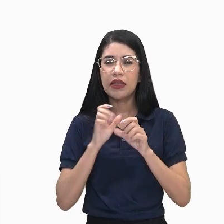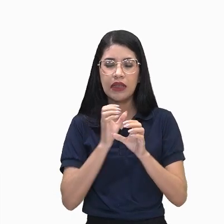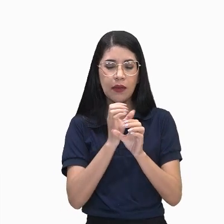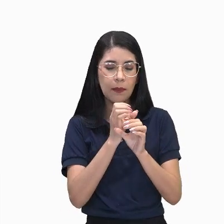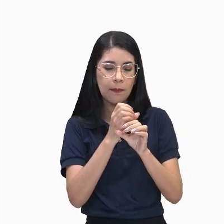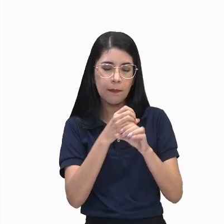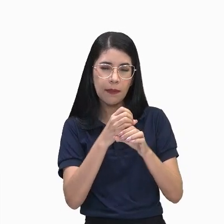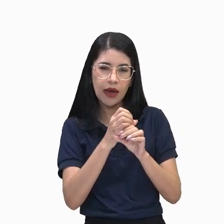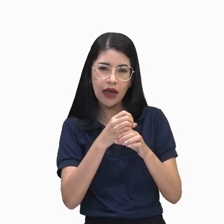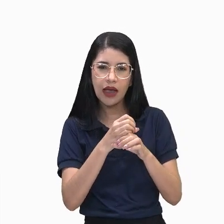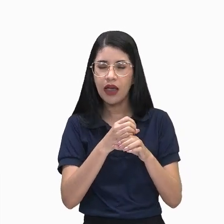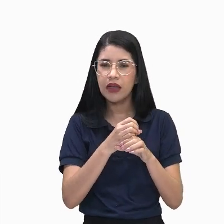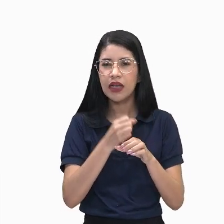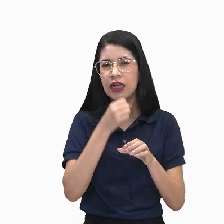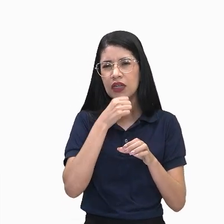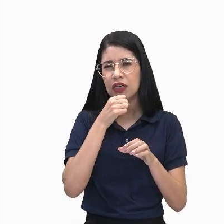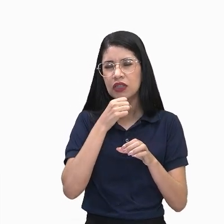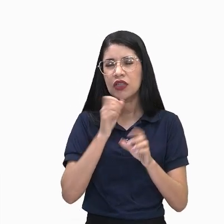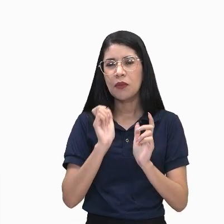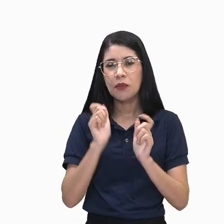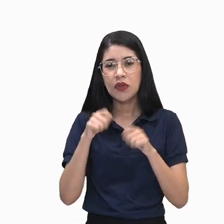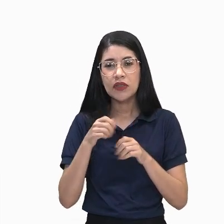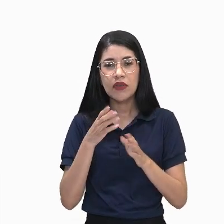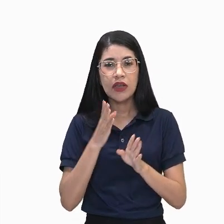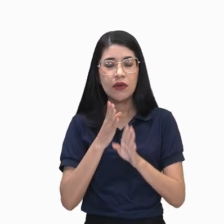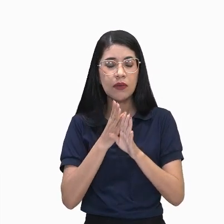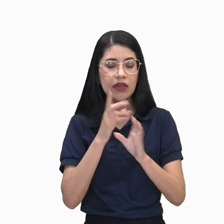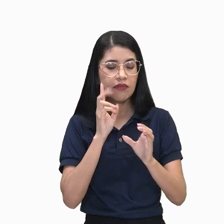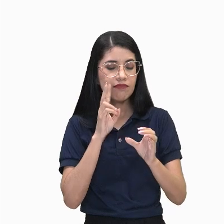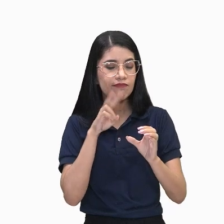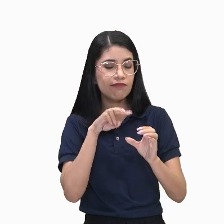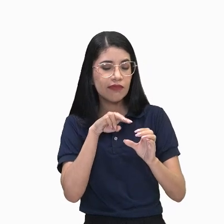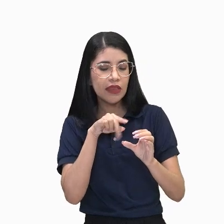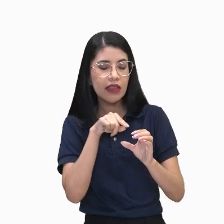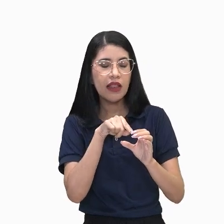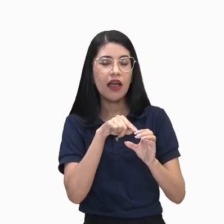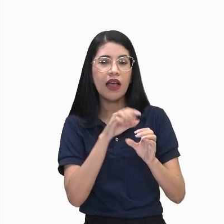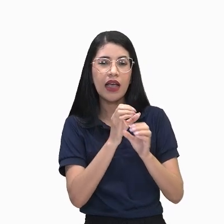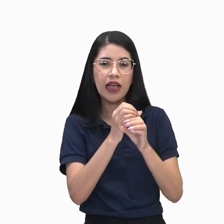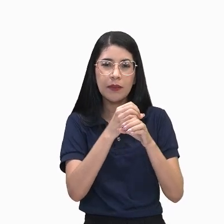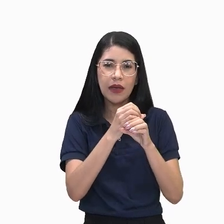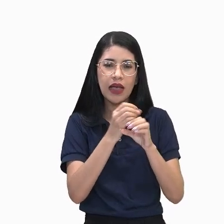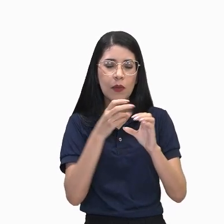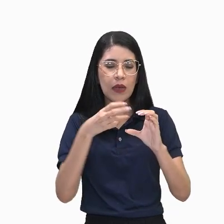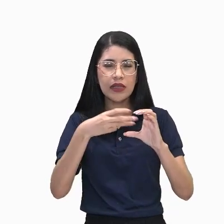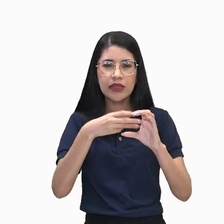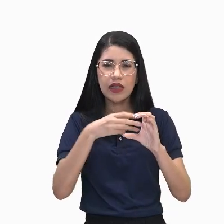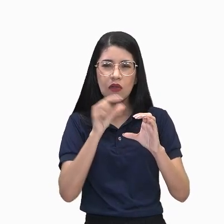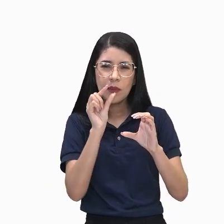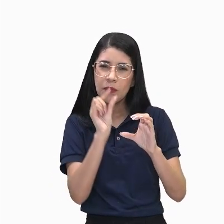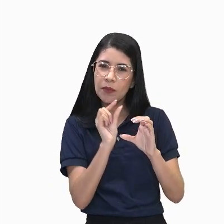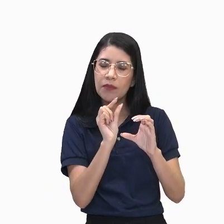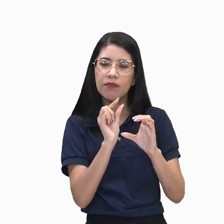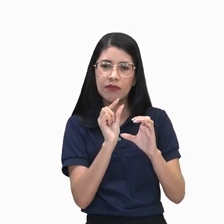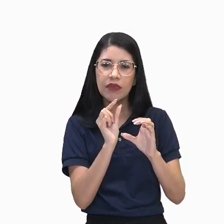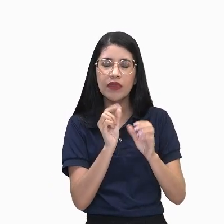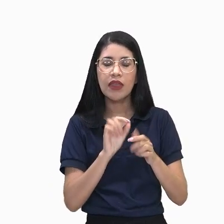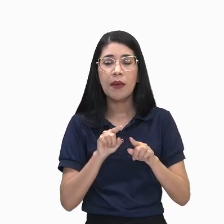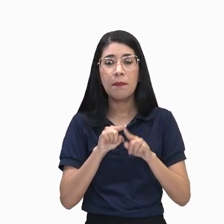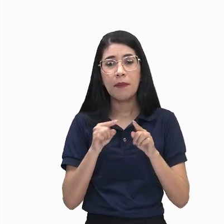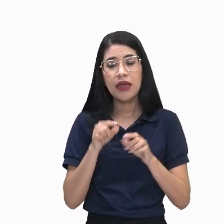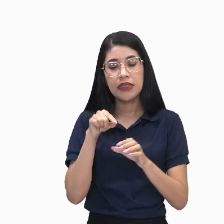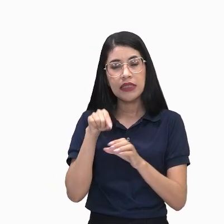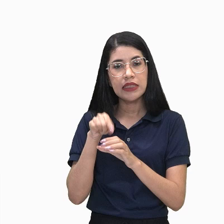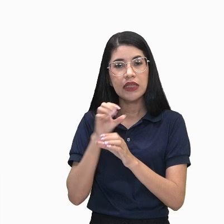muito rudimentar, né, que ele conseguiu ver essas estruturas muito pequenas, né? E claro que esse microscópio